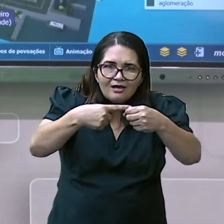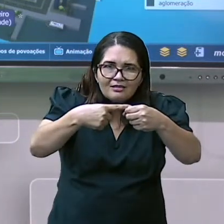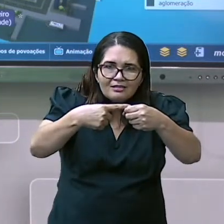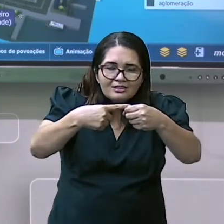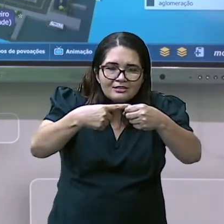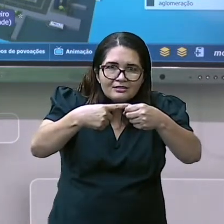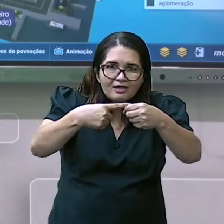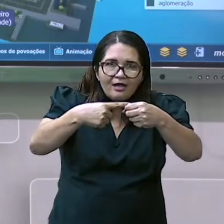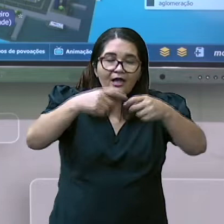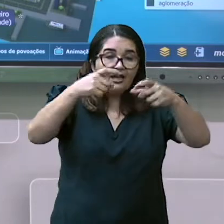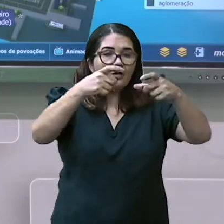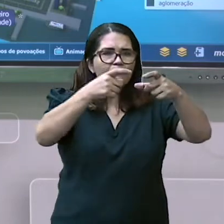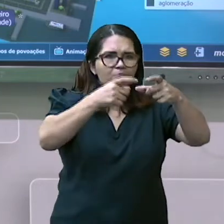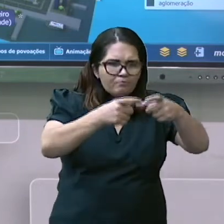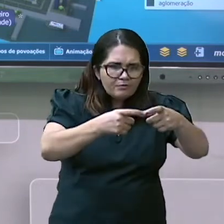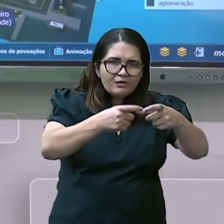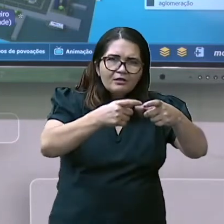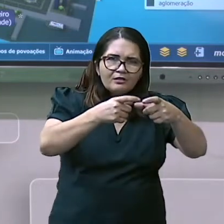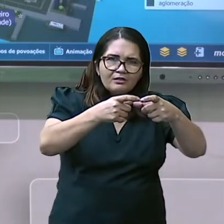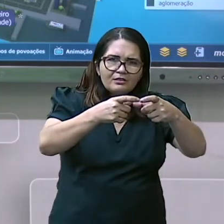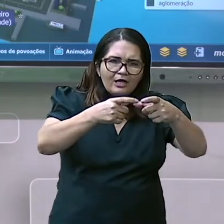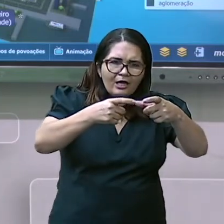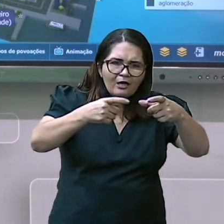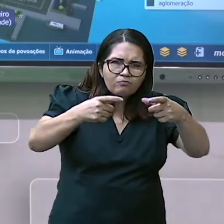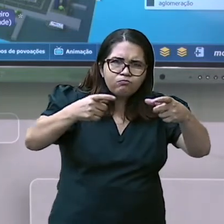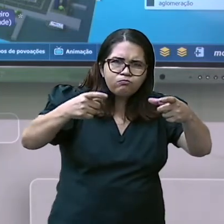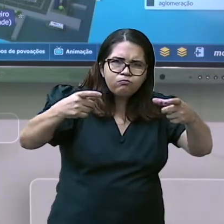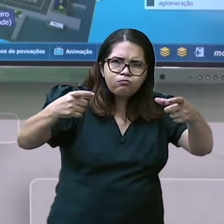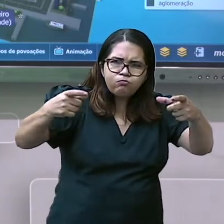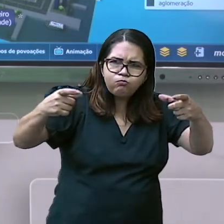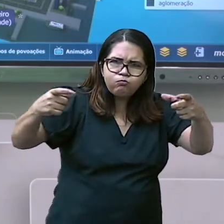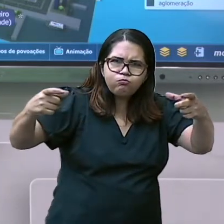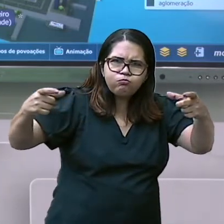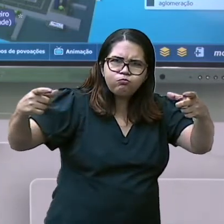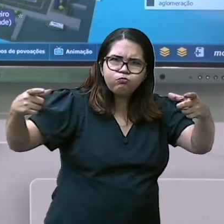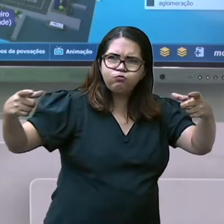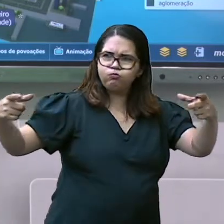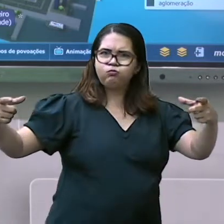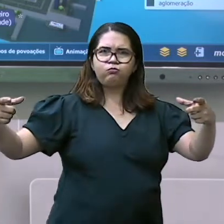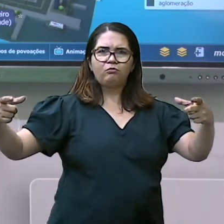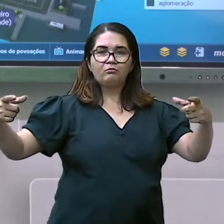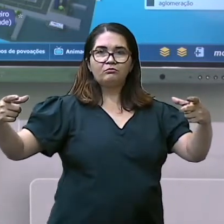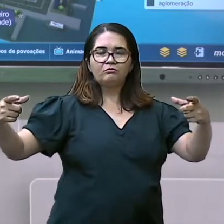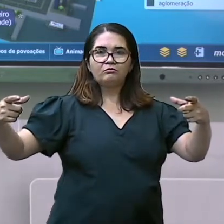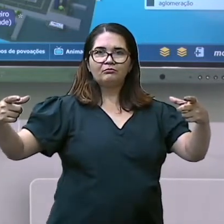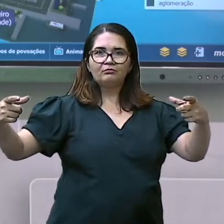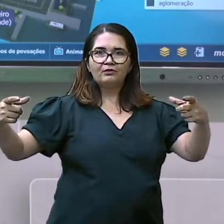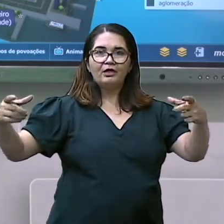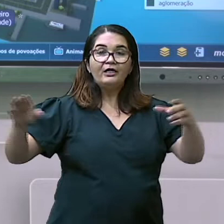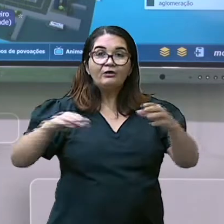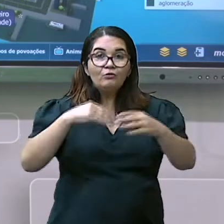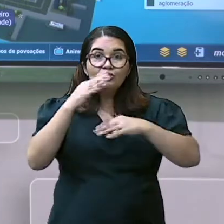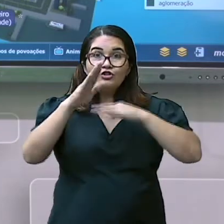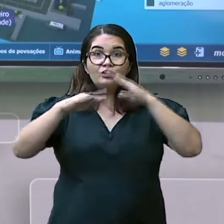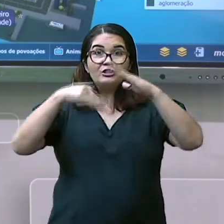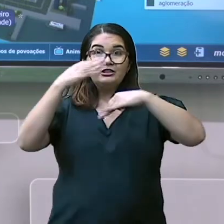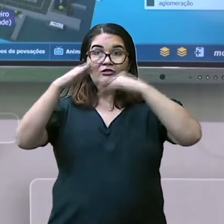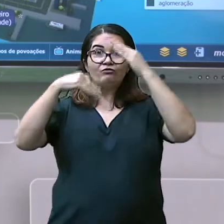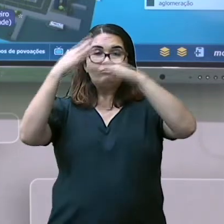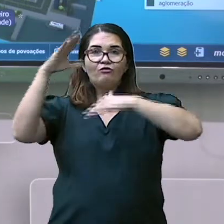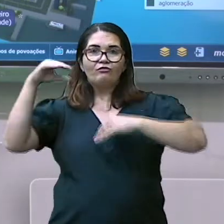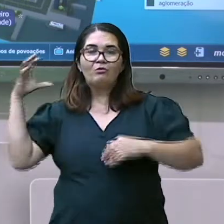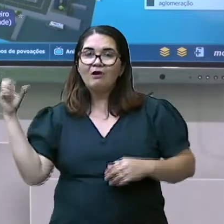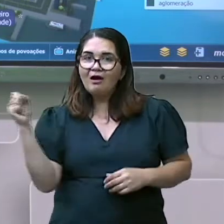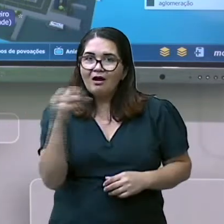as cidades não comportam um número de habitantes. E isso, hoje, tem